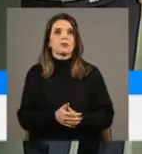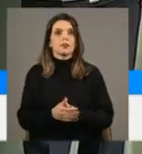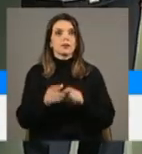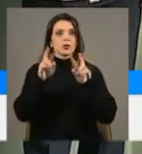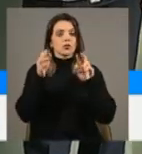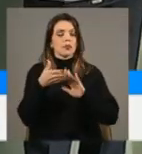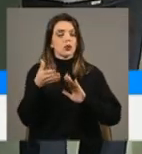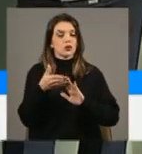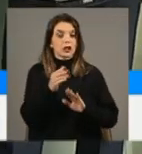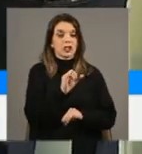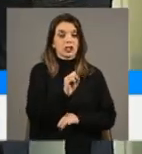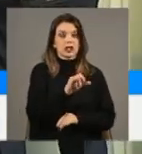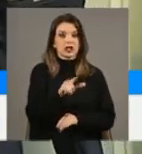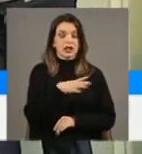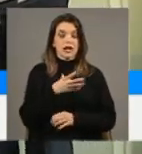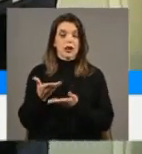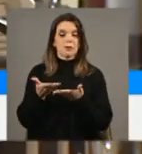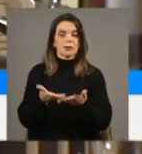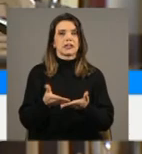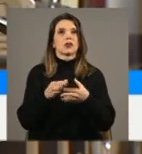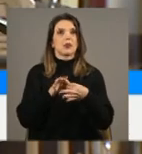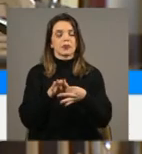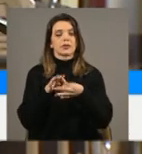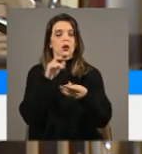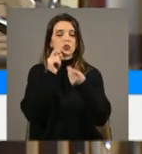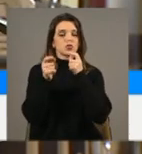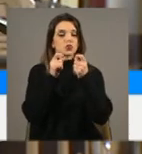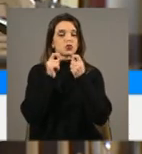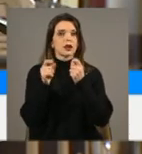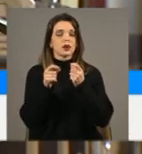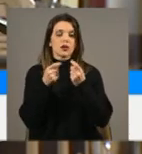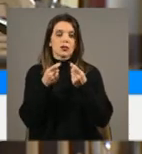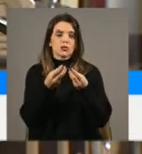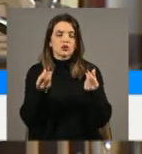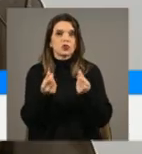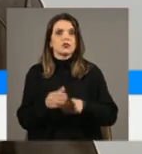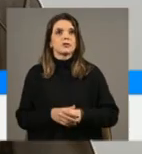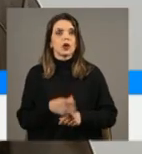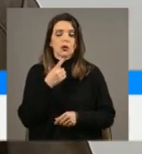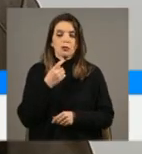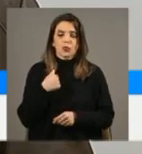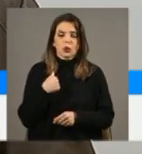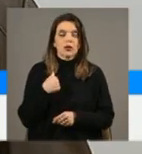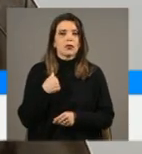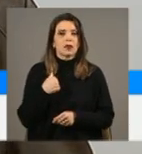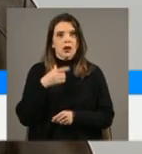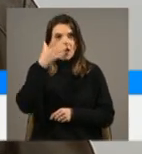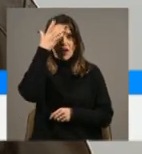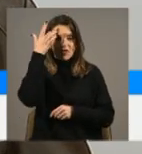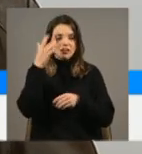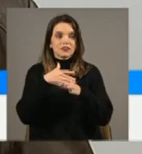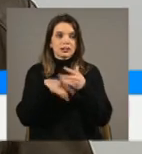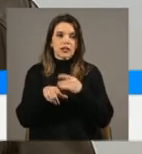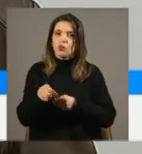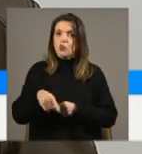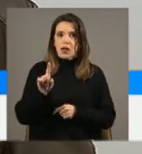Gil Bibiano quer apresentar-se como parceiro na discussão de soluções. Perguntar-me se é uma solução fácil de fazer. Não é. Não